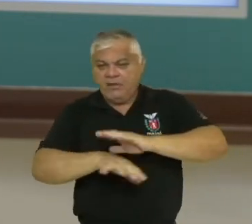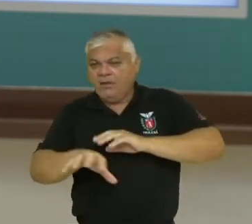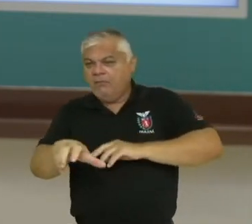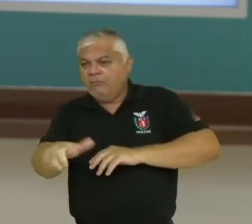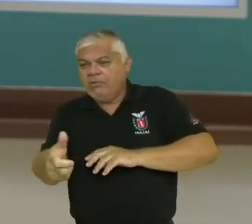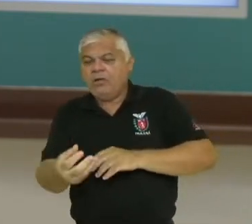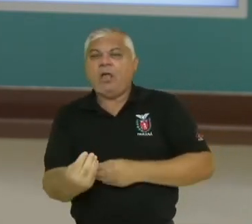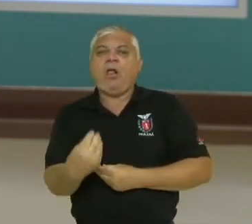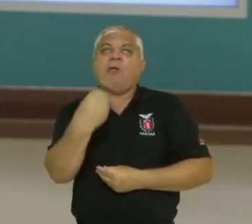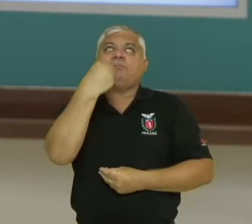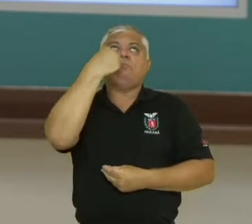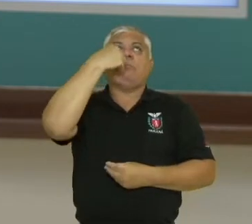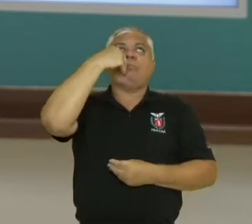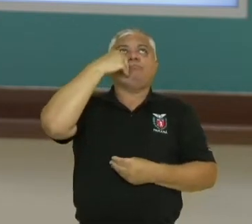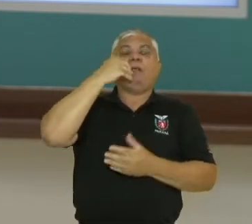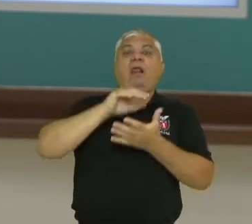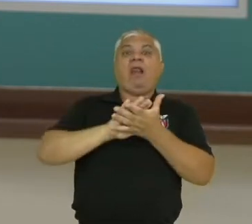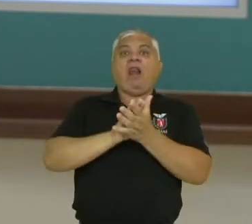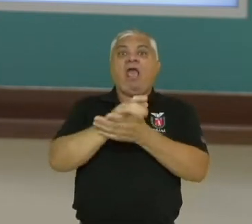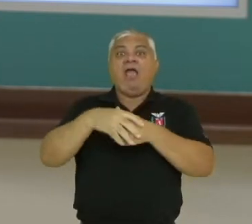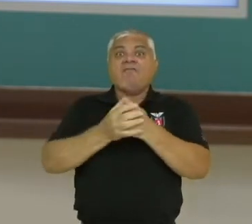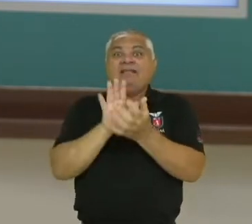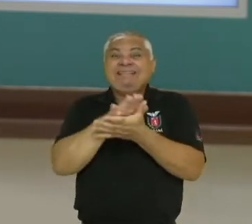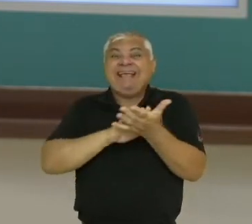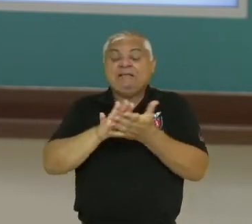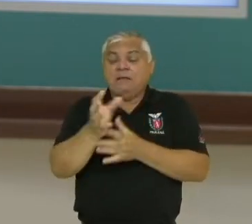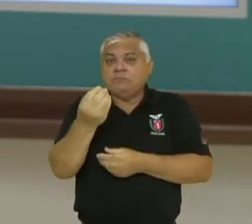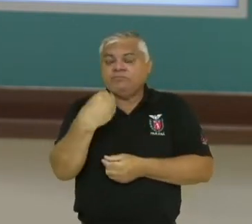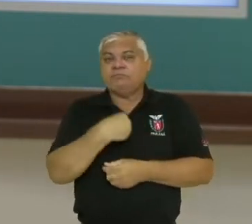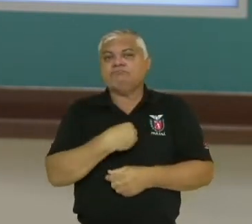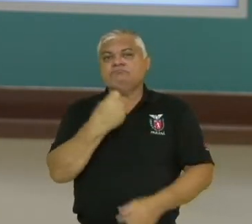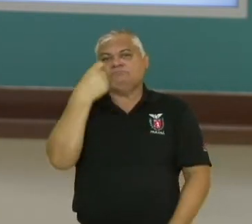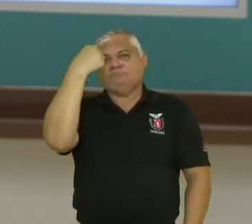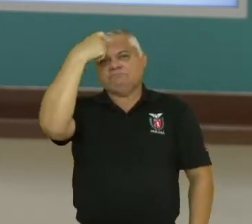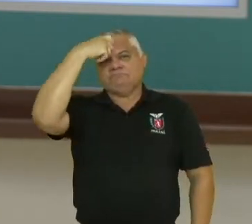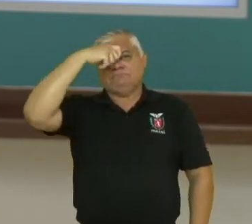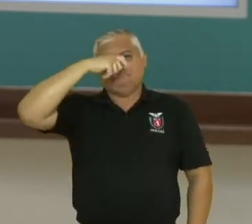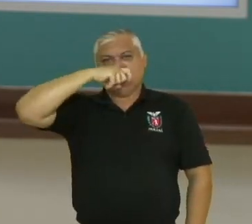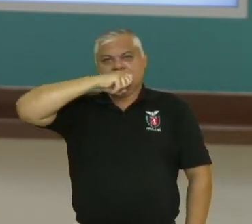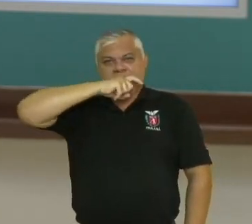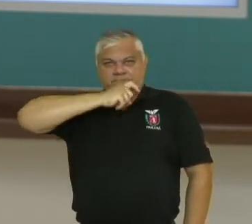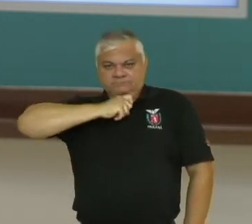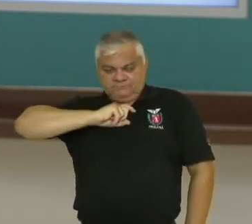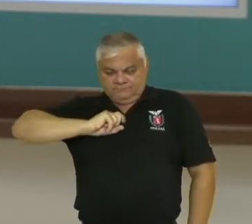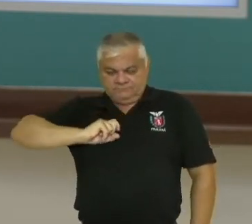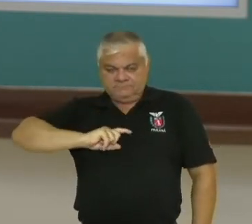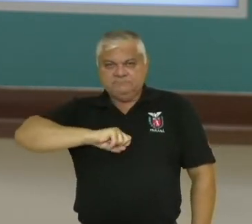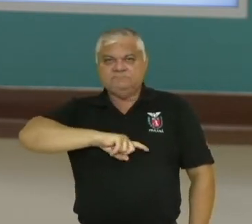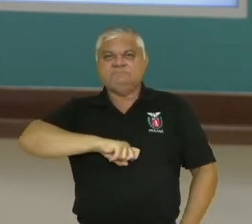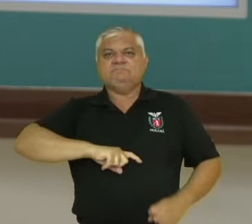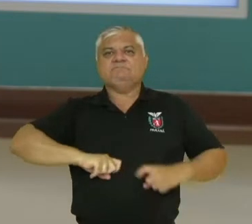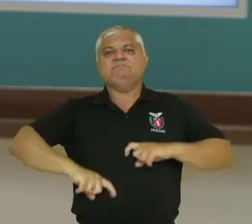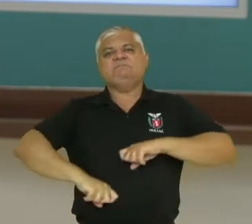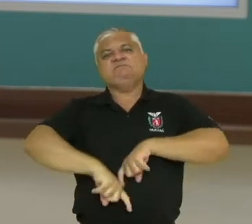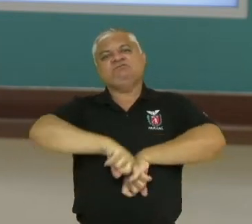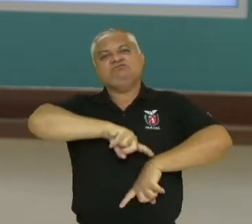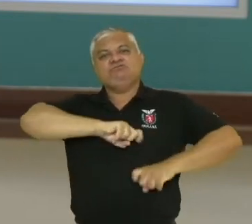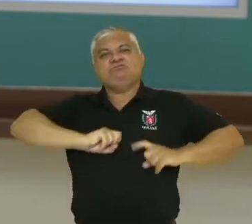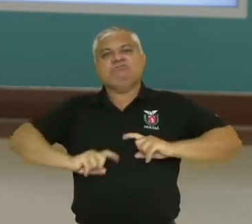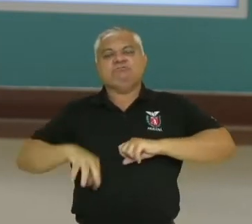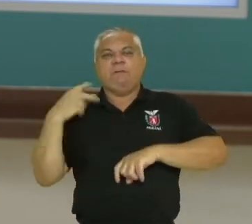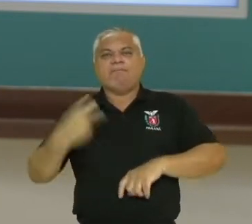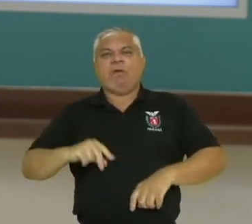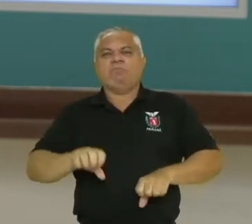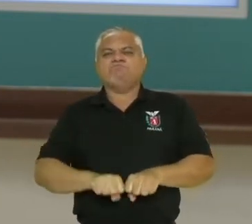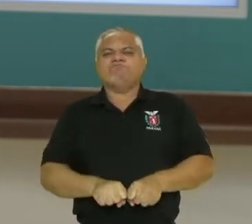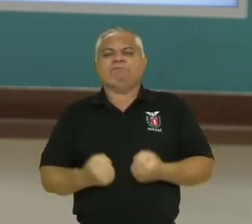até a boca, eu estou fazendo com que ele adentre o meu corpo e me prejudique. Então, se doença relacionada com água, a transmissão está ligada a